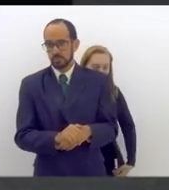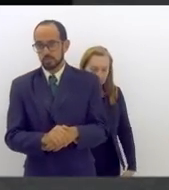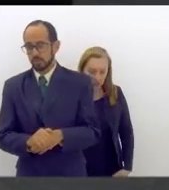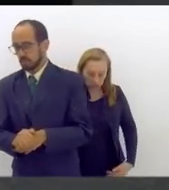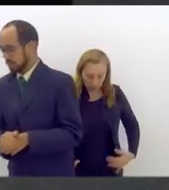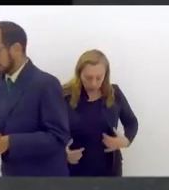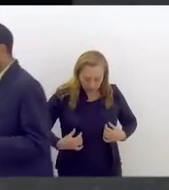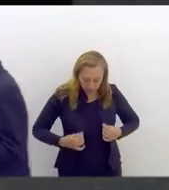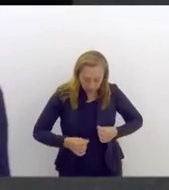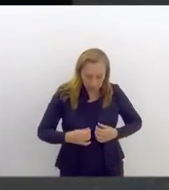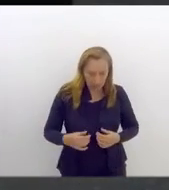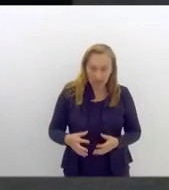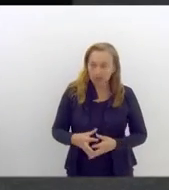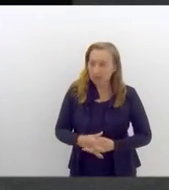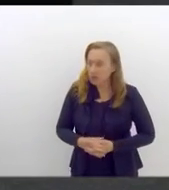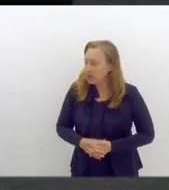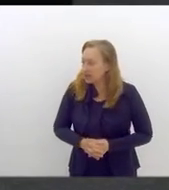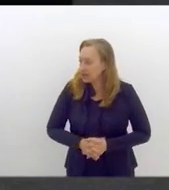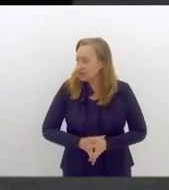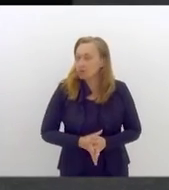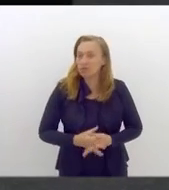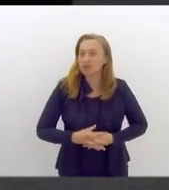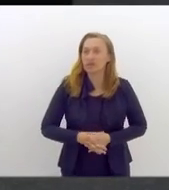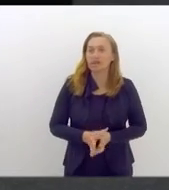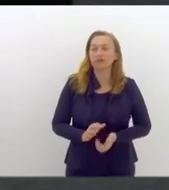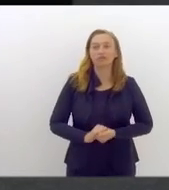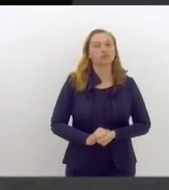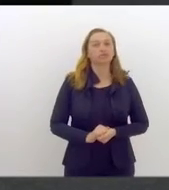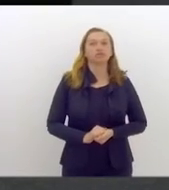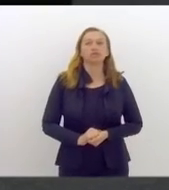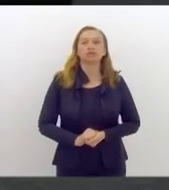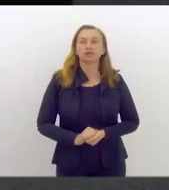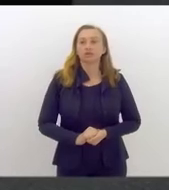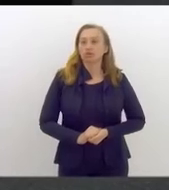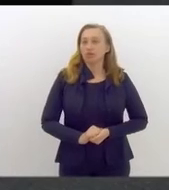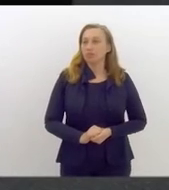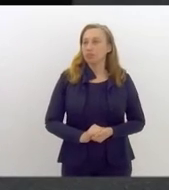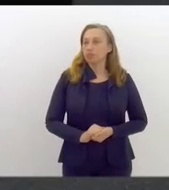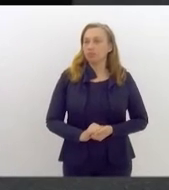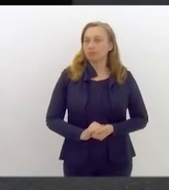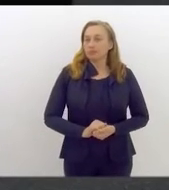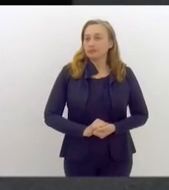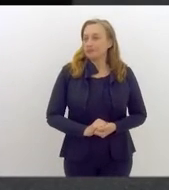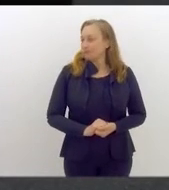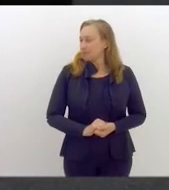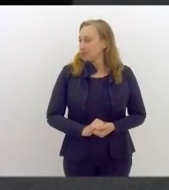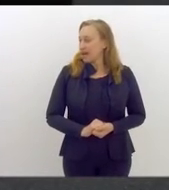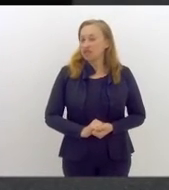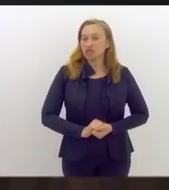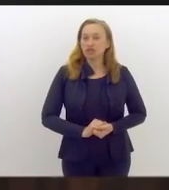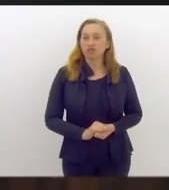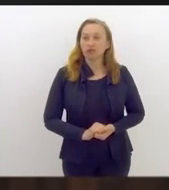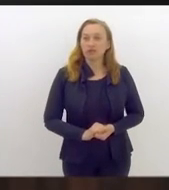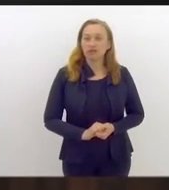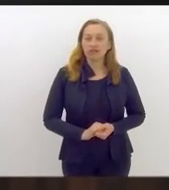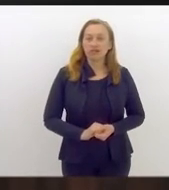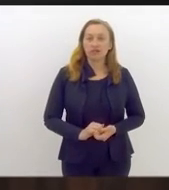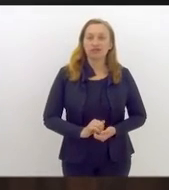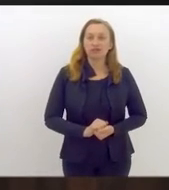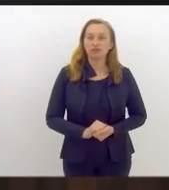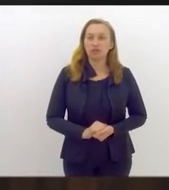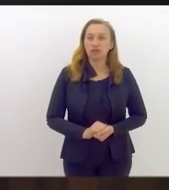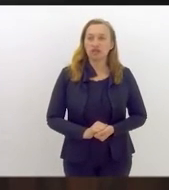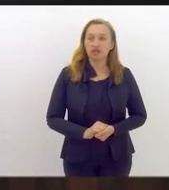que a nossa emenda será acolhida, que estende a todos os profissionais da área da segurança. Muito obrigada. Obrigada,